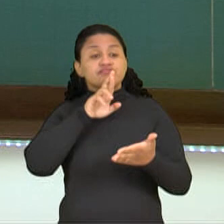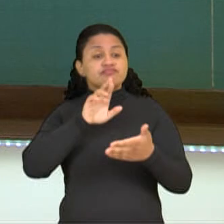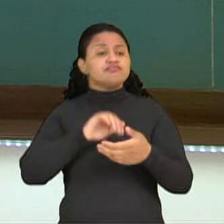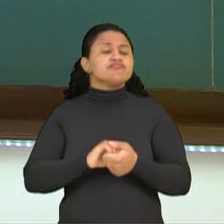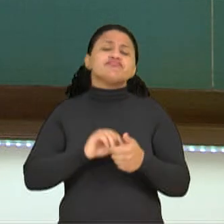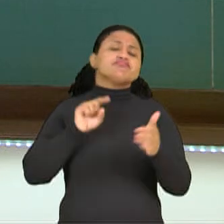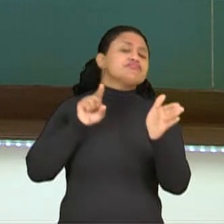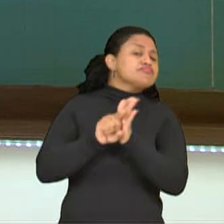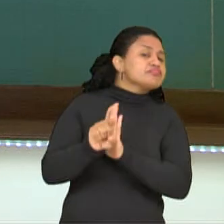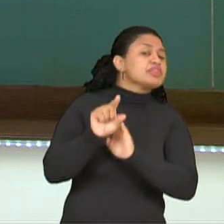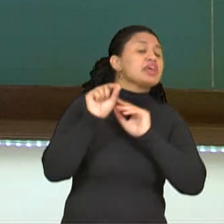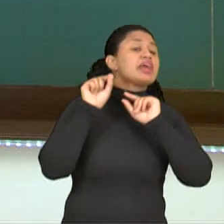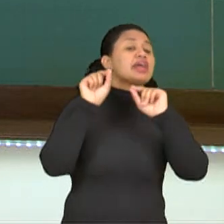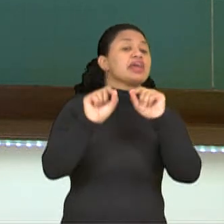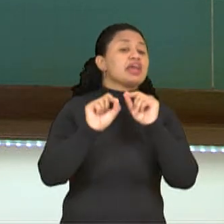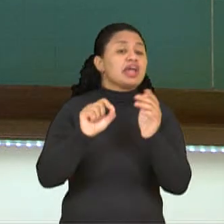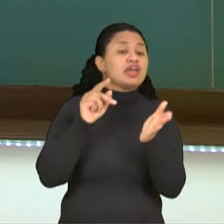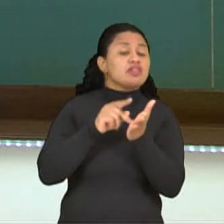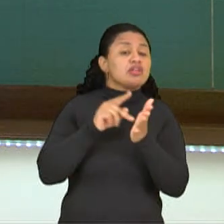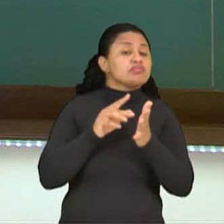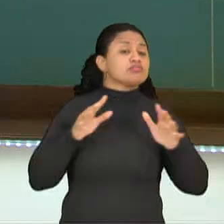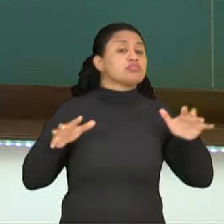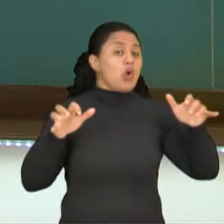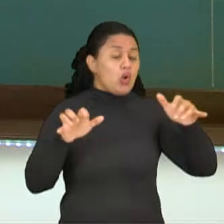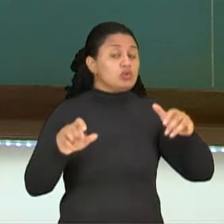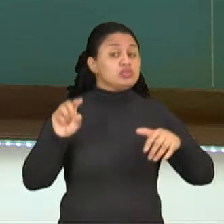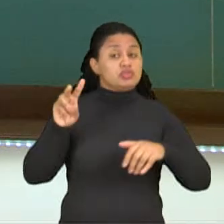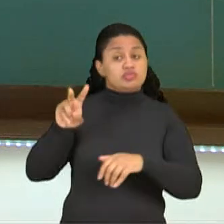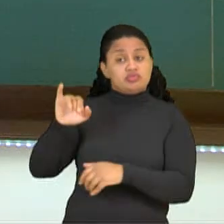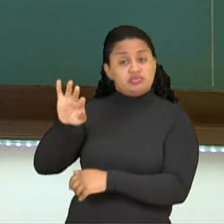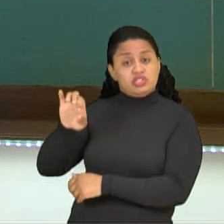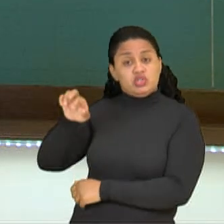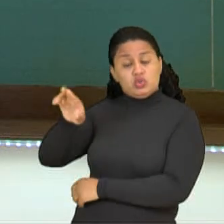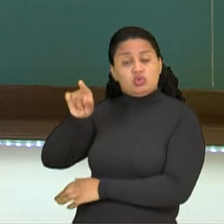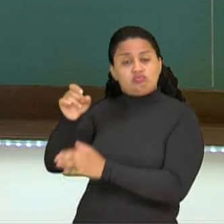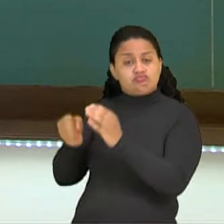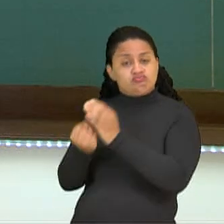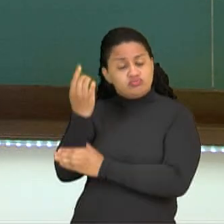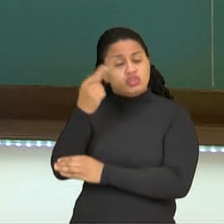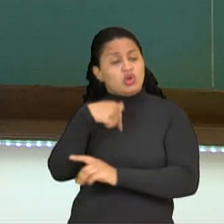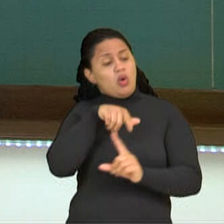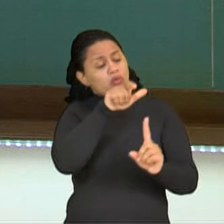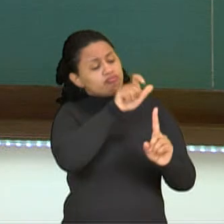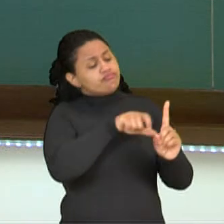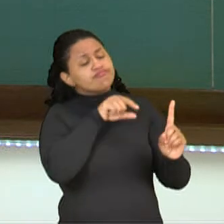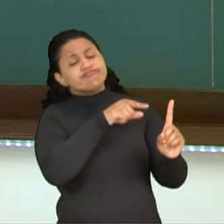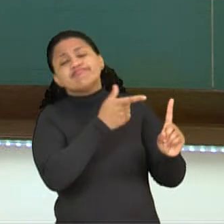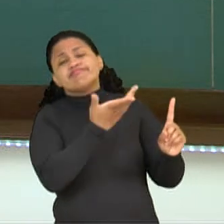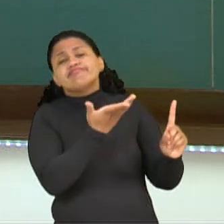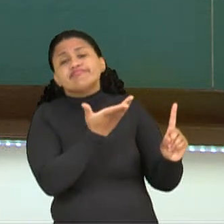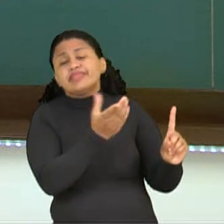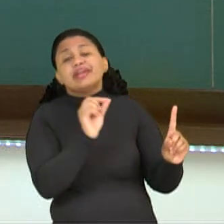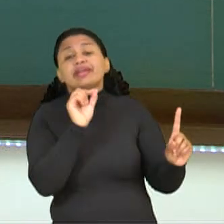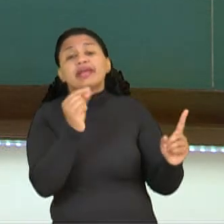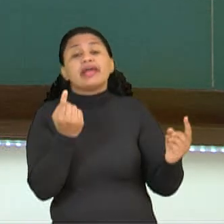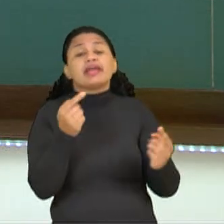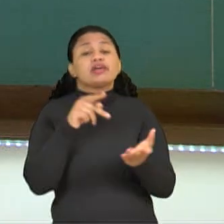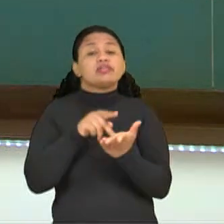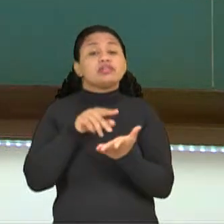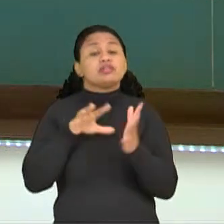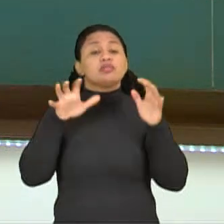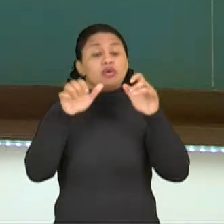a pergunta: quem seria o verdadeiro monstro? Victor Frankenstein, que acabou criando um monstro, ou seria a criatura que, uma